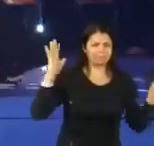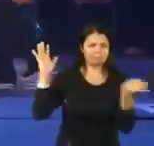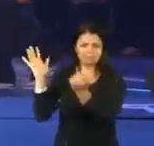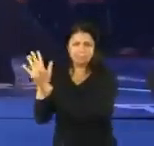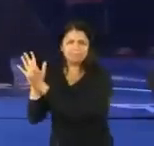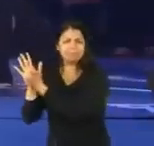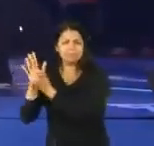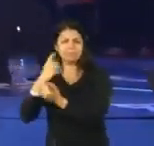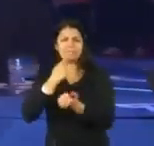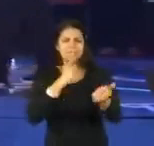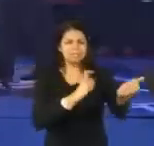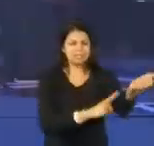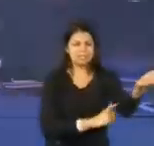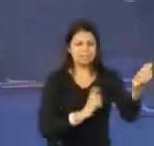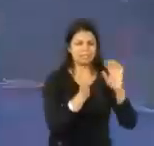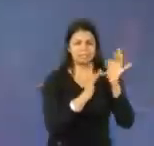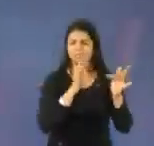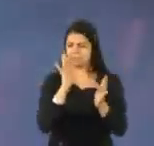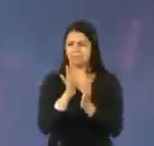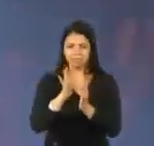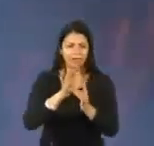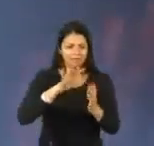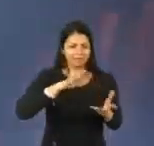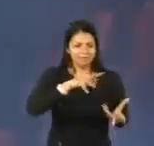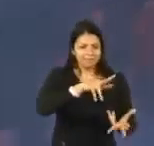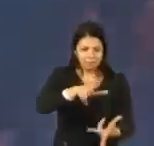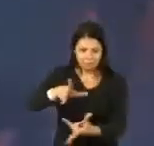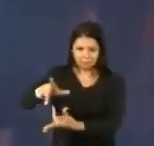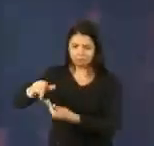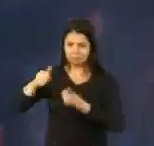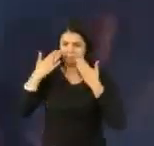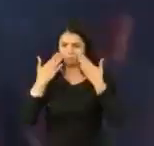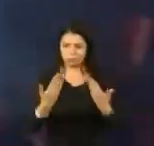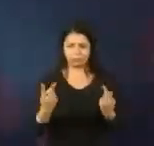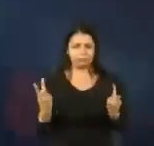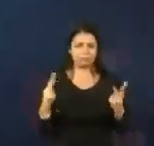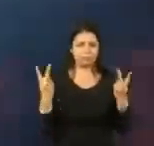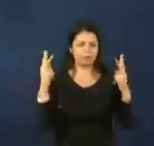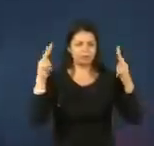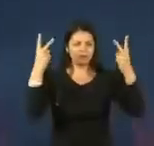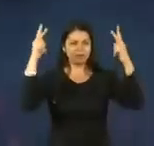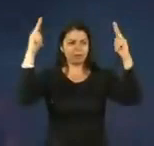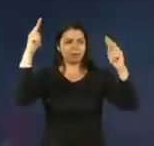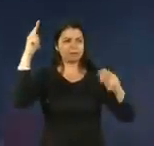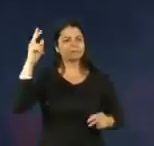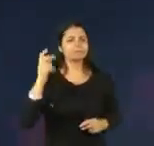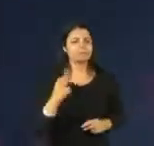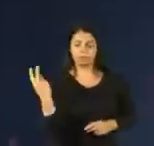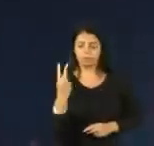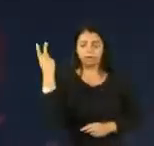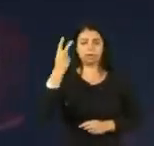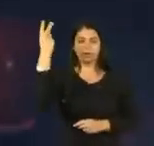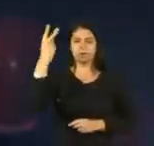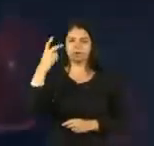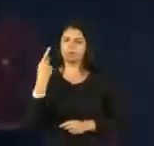de Jesus, para o mundo seu valor. Não despreze a